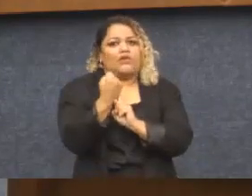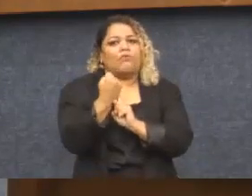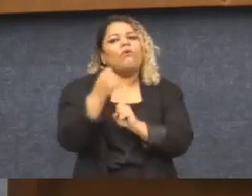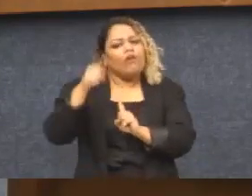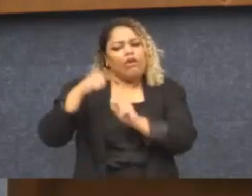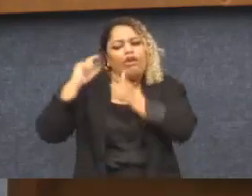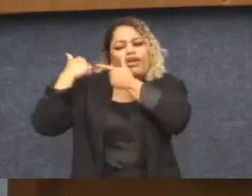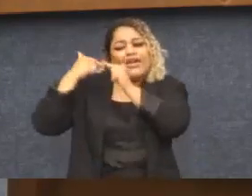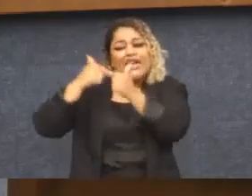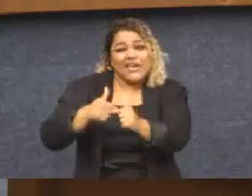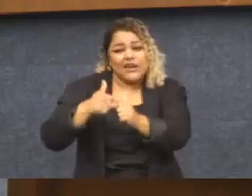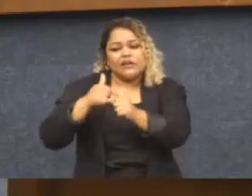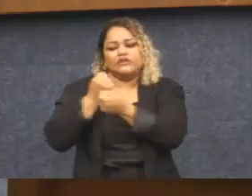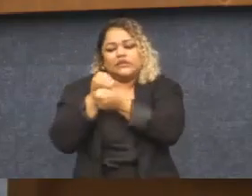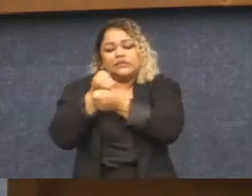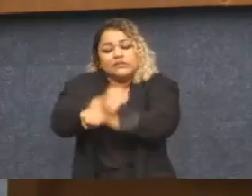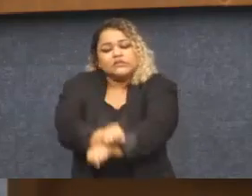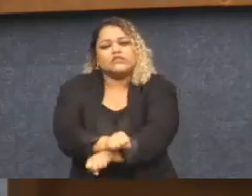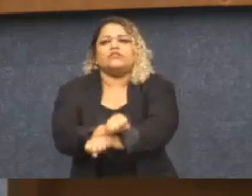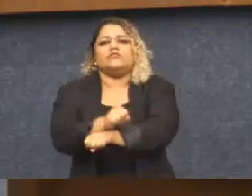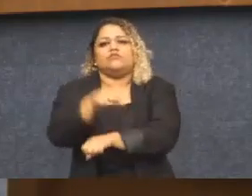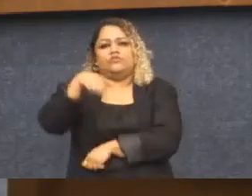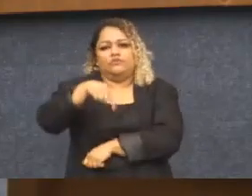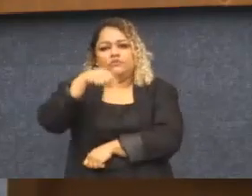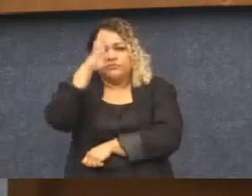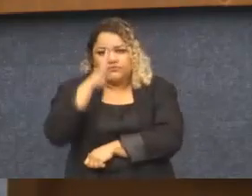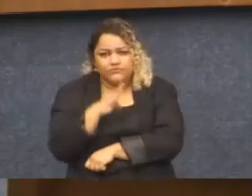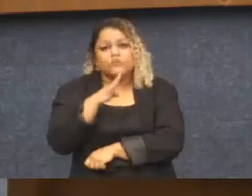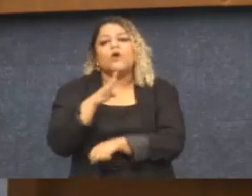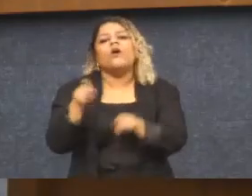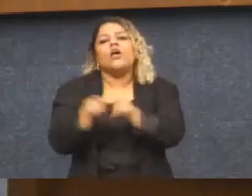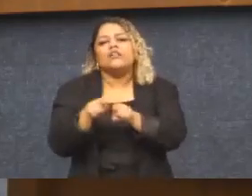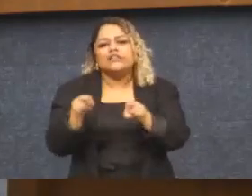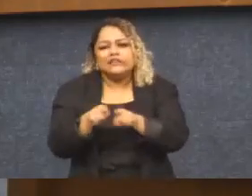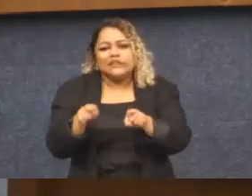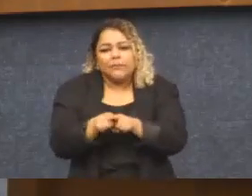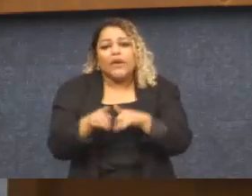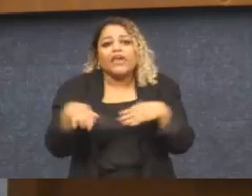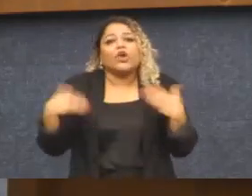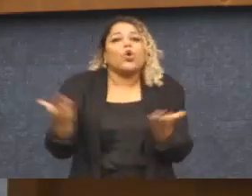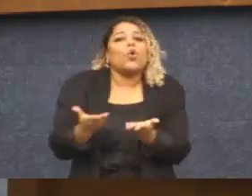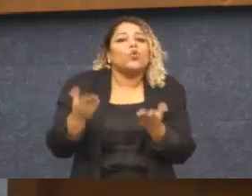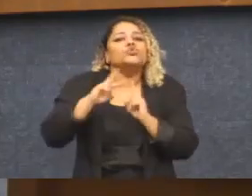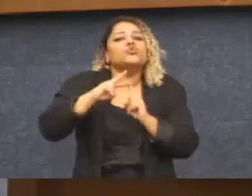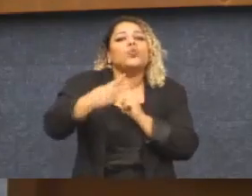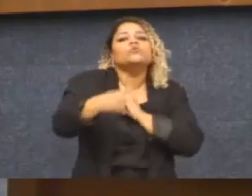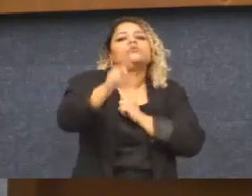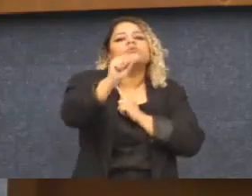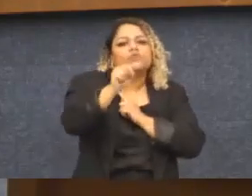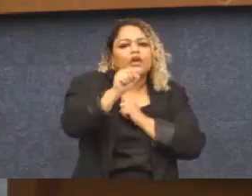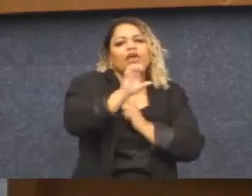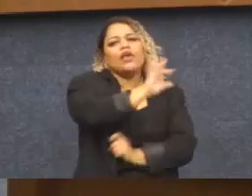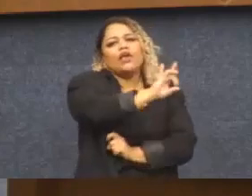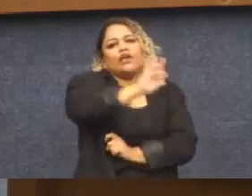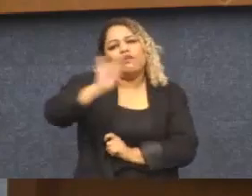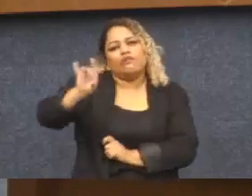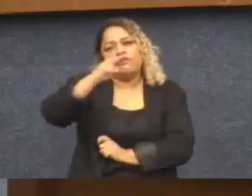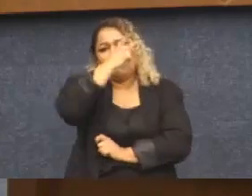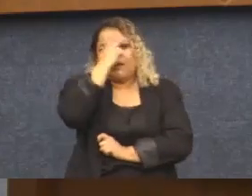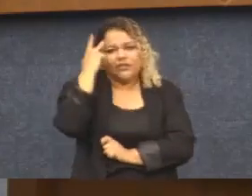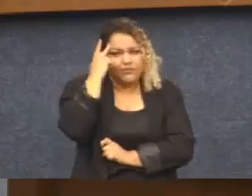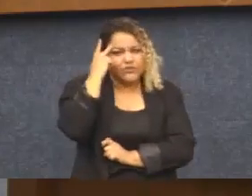herança escravocrata desse país, ela se manifesta também nas pessoas, individualmente, cada cidadão e cada